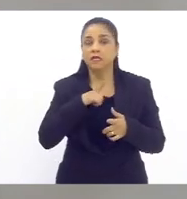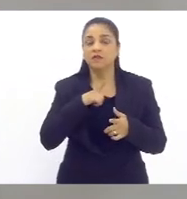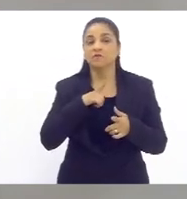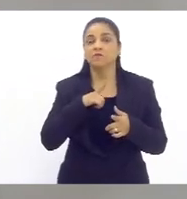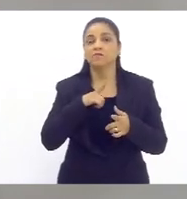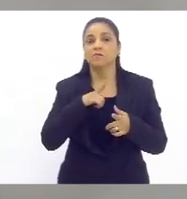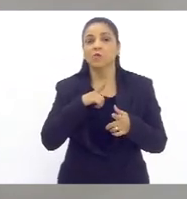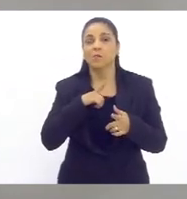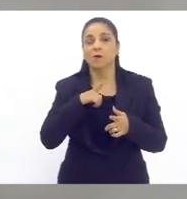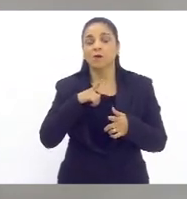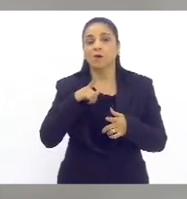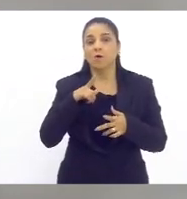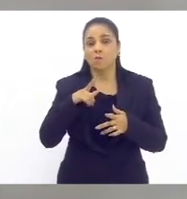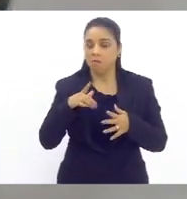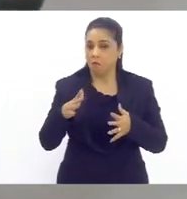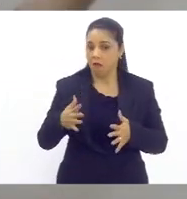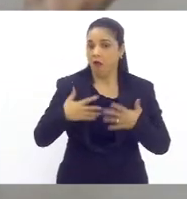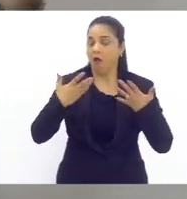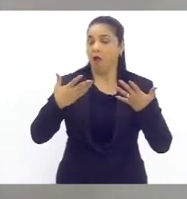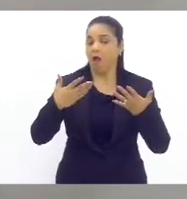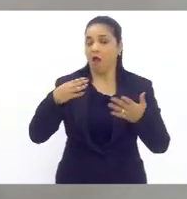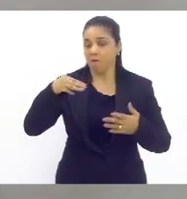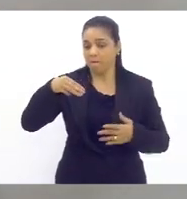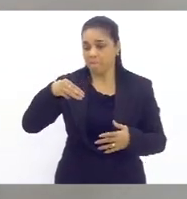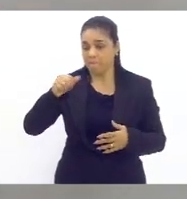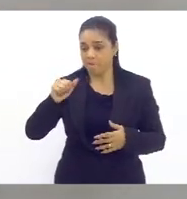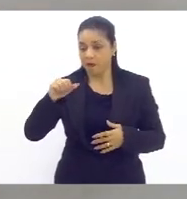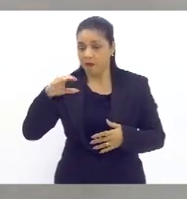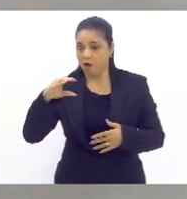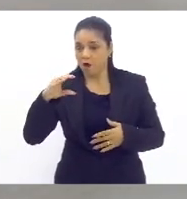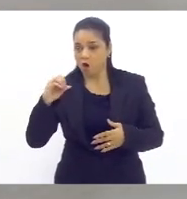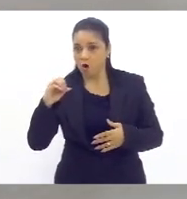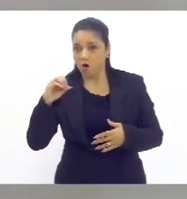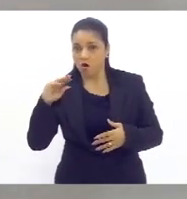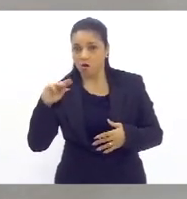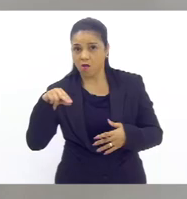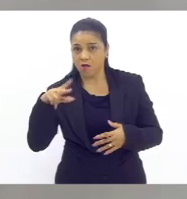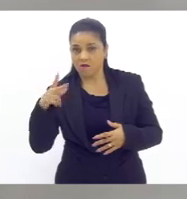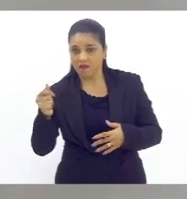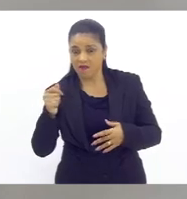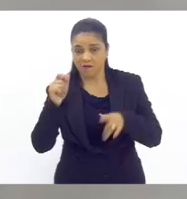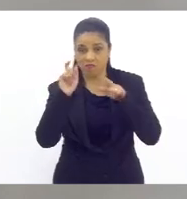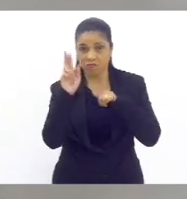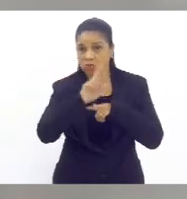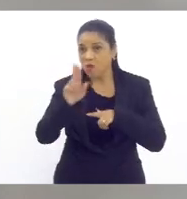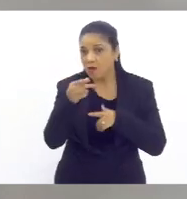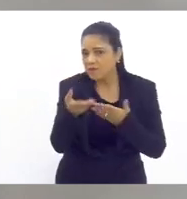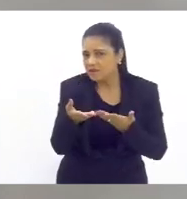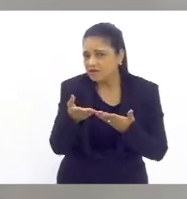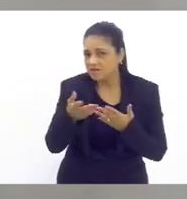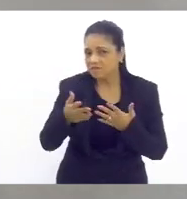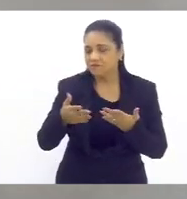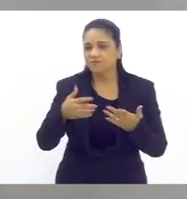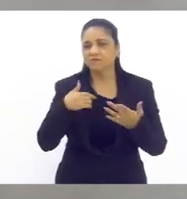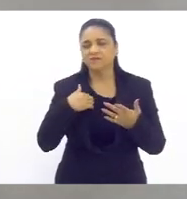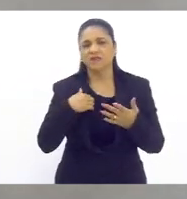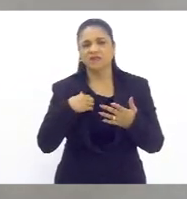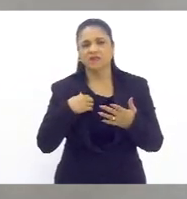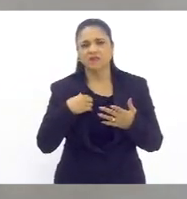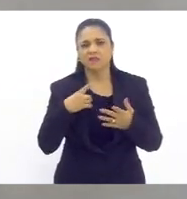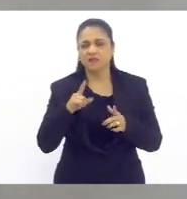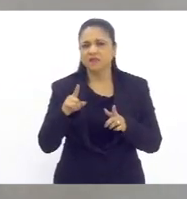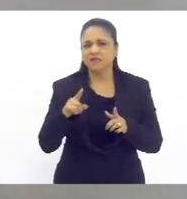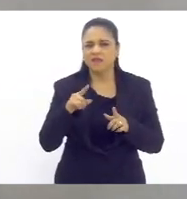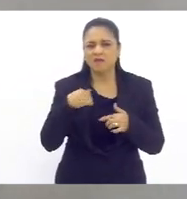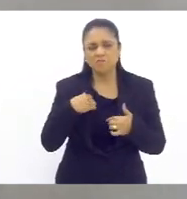comoção com o nome maconha e eu acho que tem tudo a ver com com esse tema aqui que nós Porque acima de tudo aqueles que negam o nome maconha